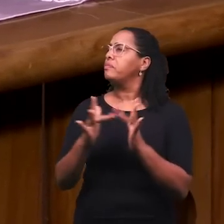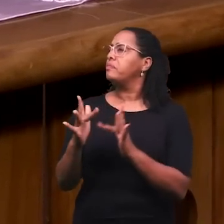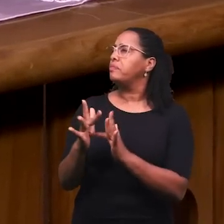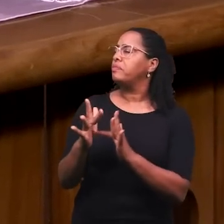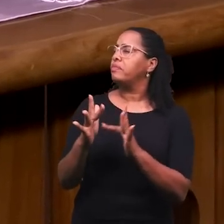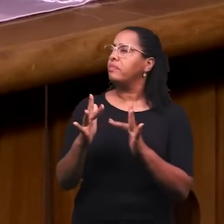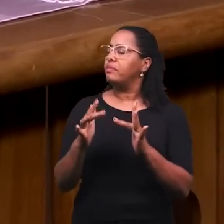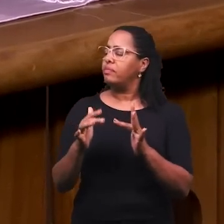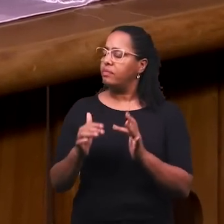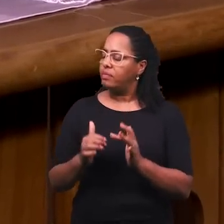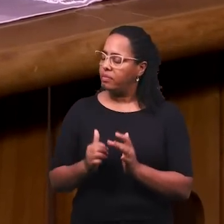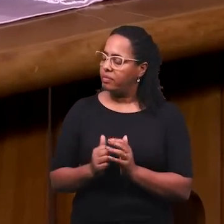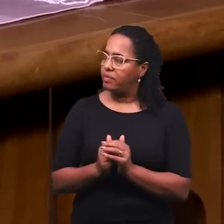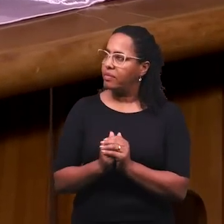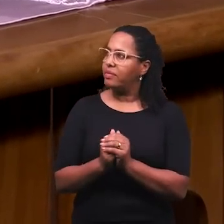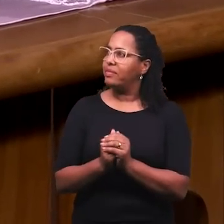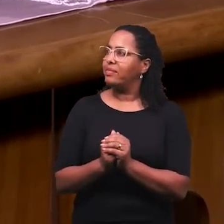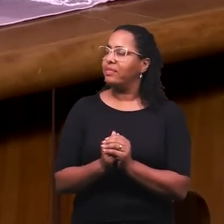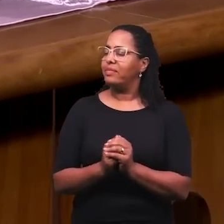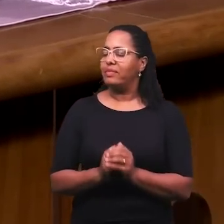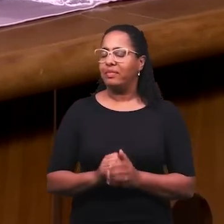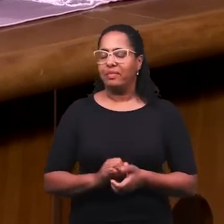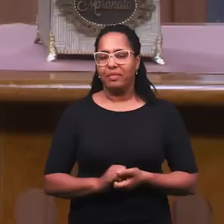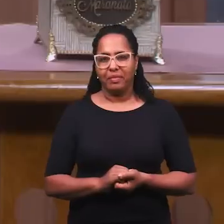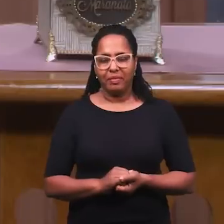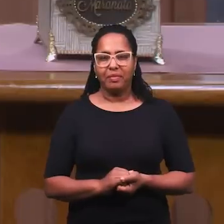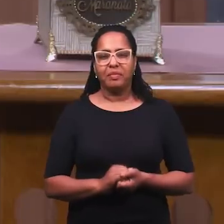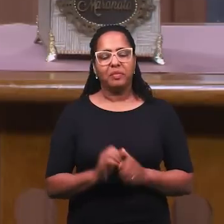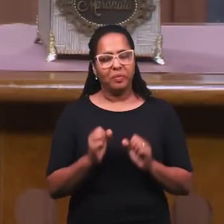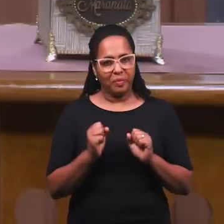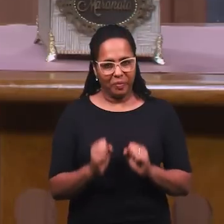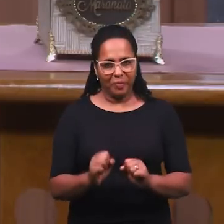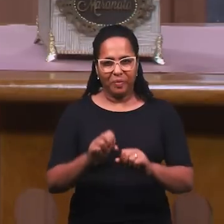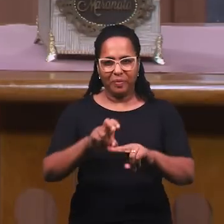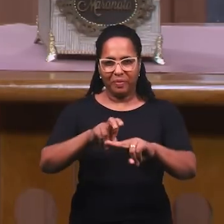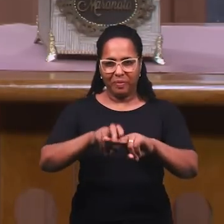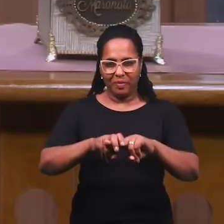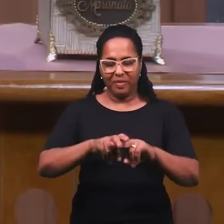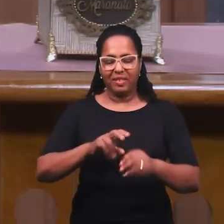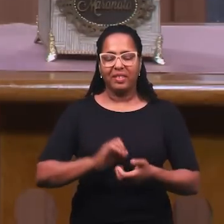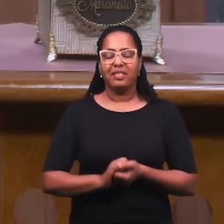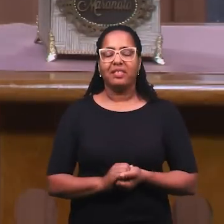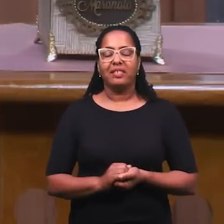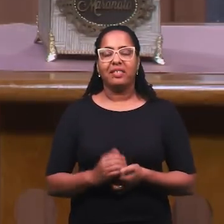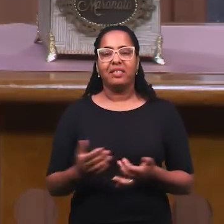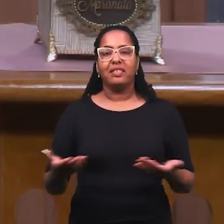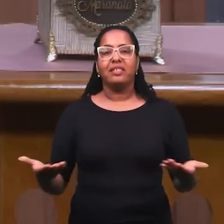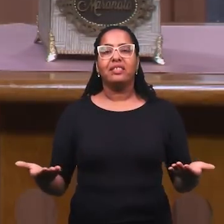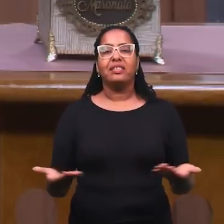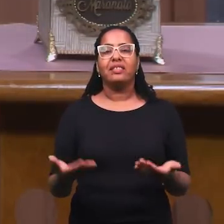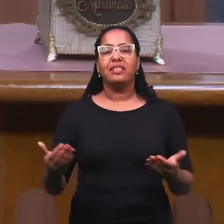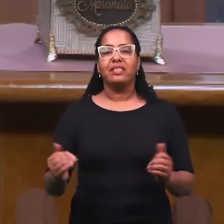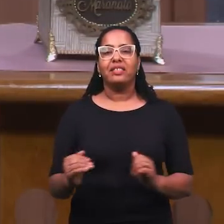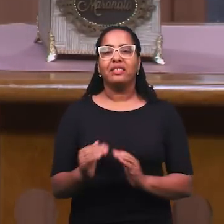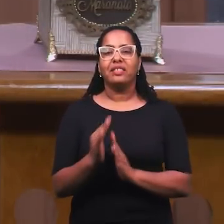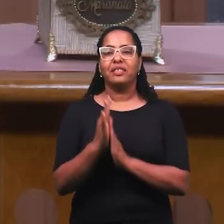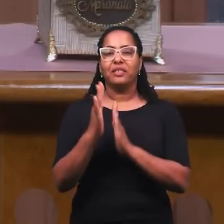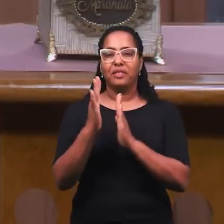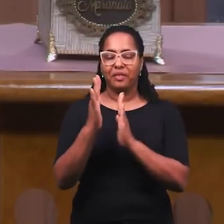em nome do Senhor Jesus. Amém. Podeis assentar. Nós vamos